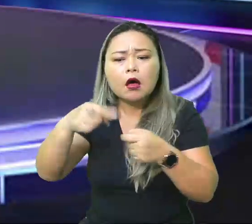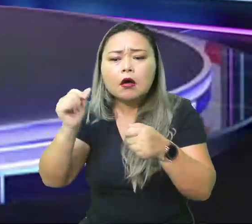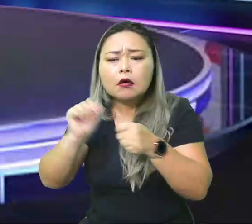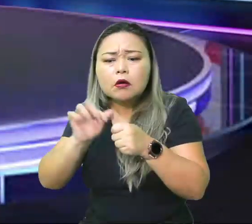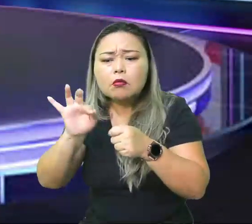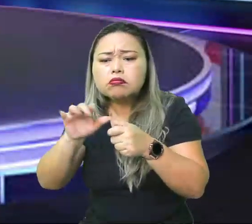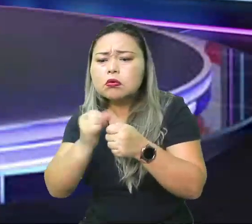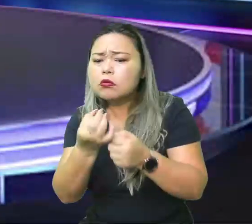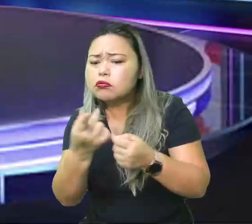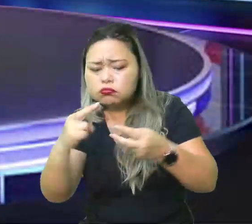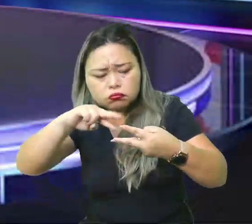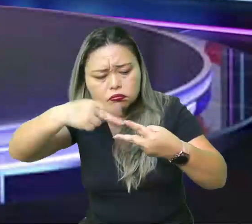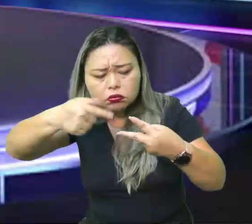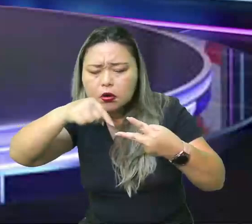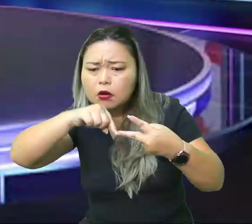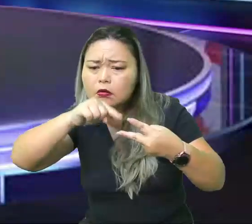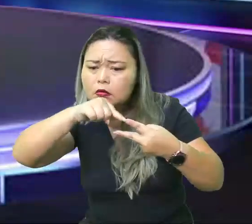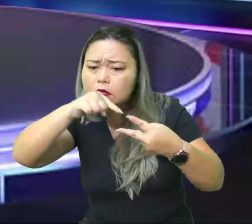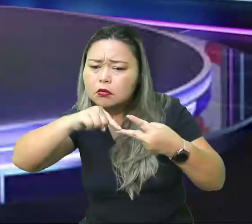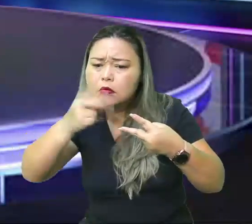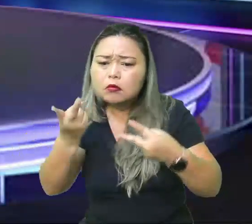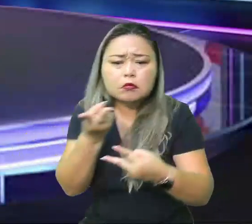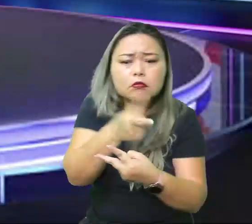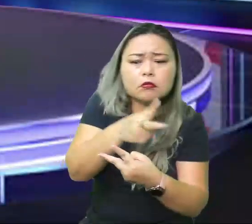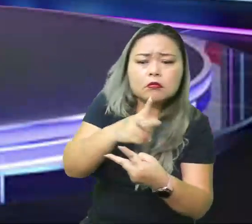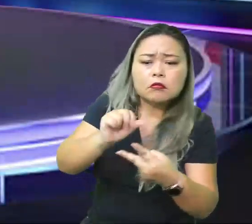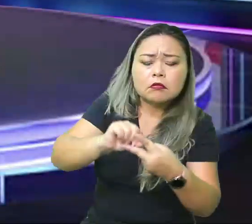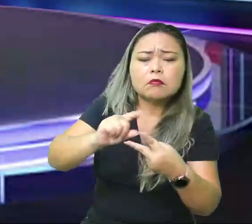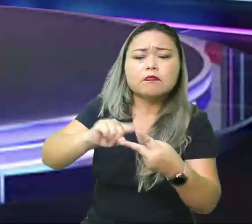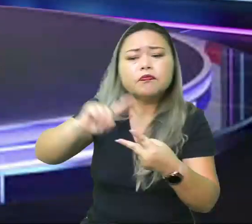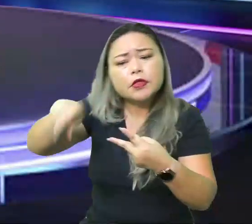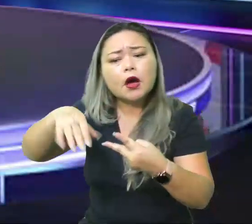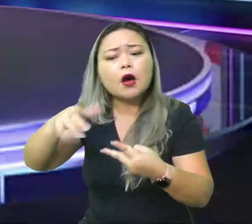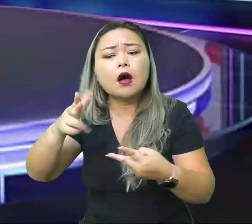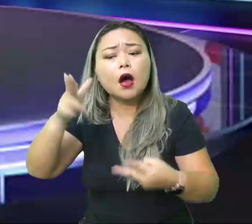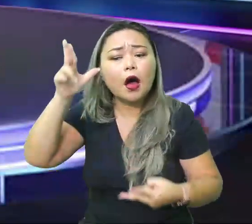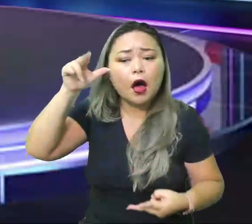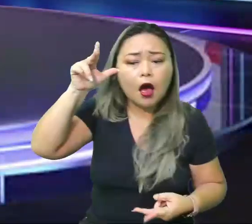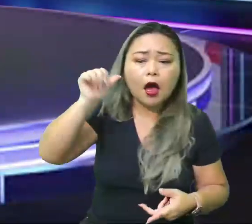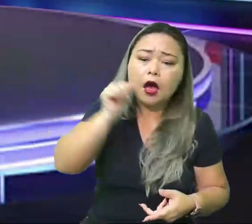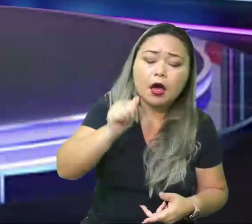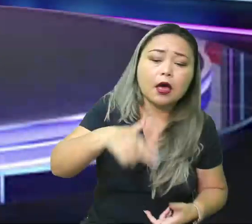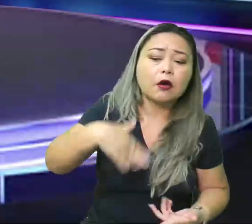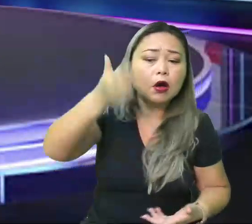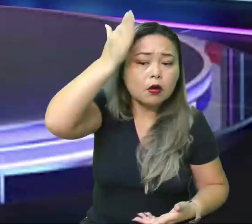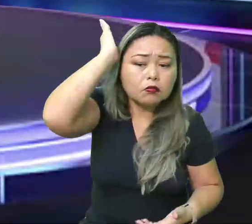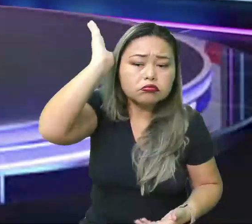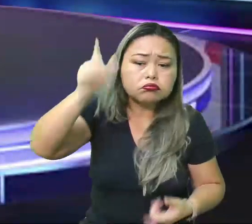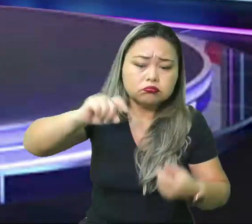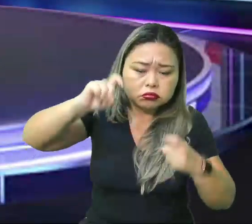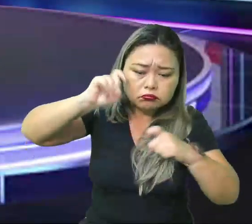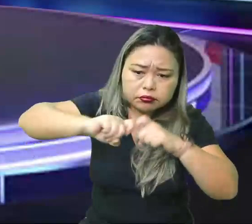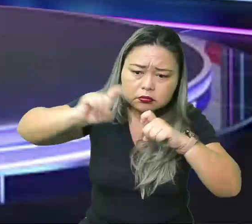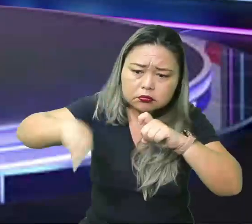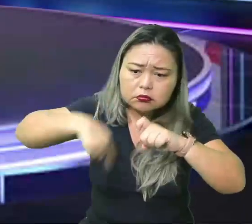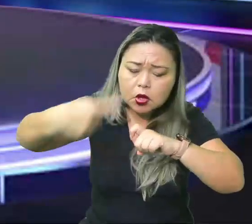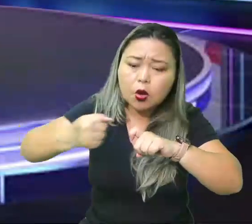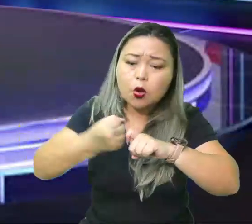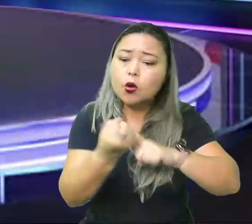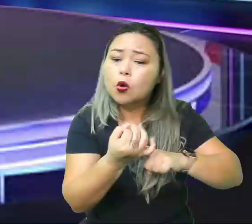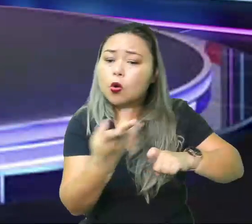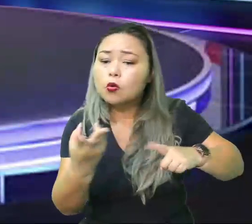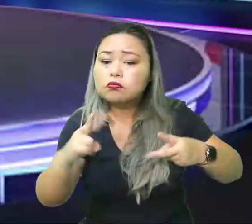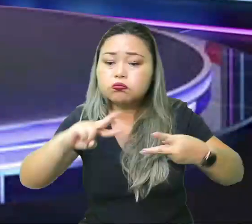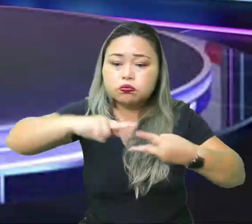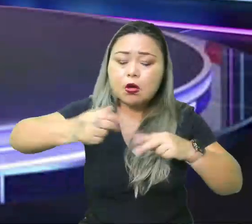incompatibilidade do número de cromossomos entre essas 2 espécies, a égua e o burro, porque cada espécie vai ter um número